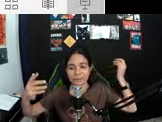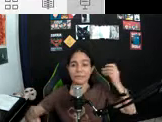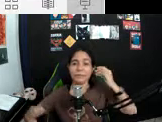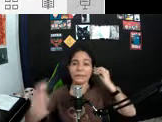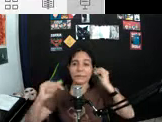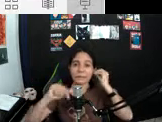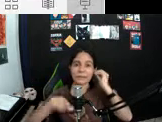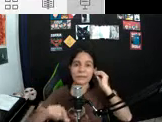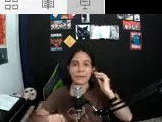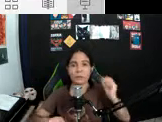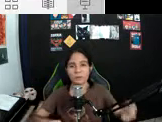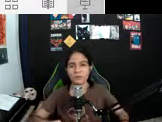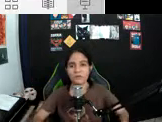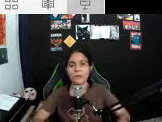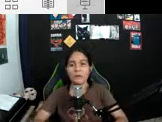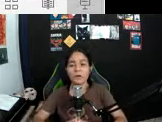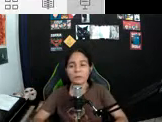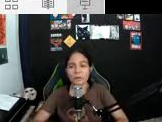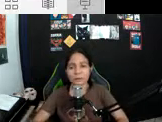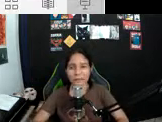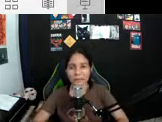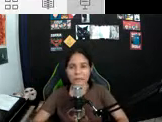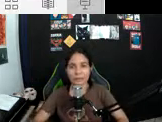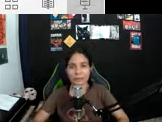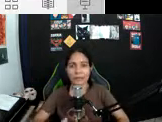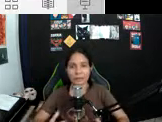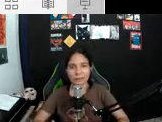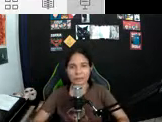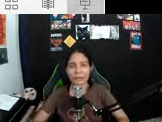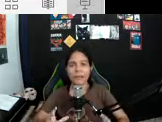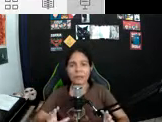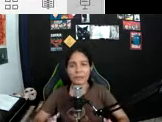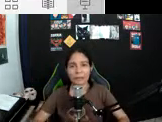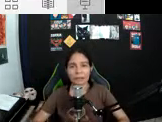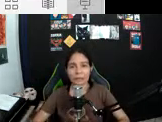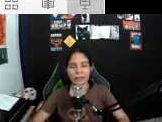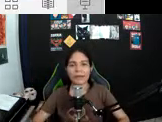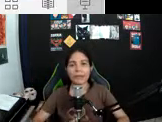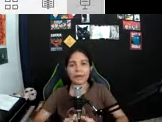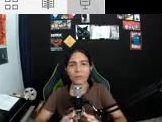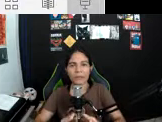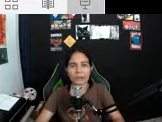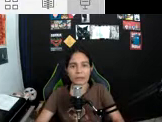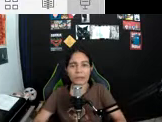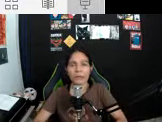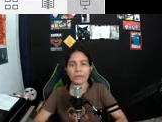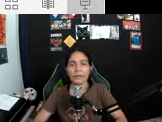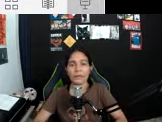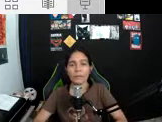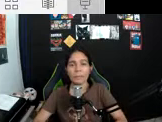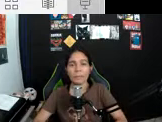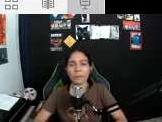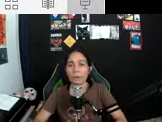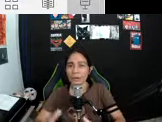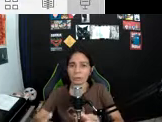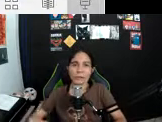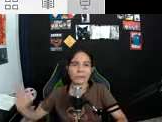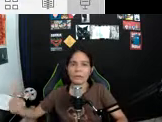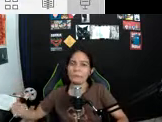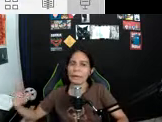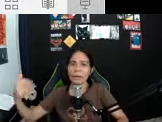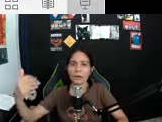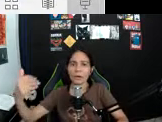mais agressiva, mas você que é o profissional, você que tem que tentar, né, manter a calma,